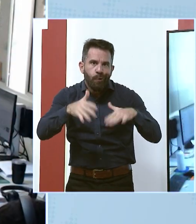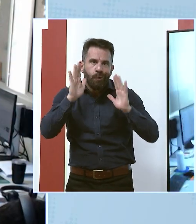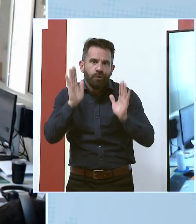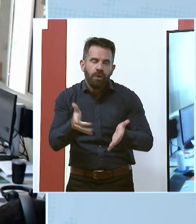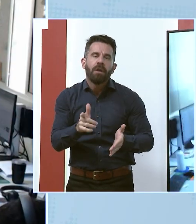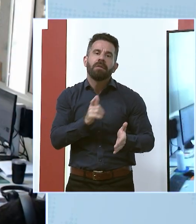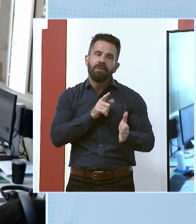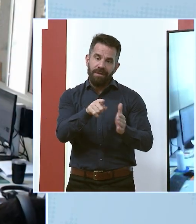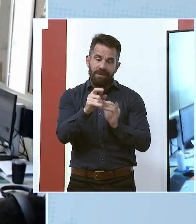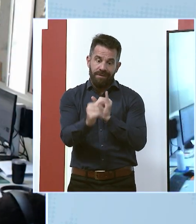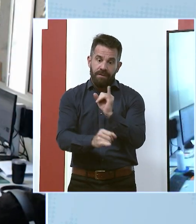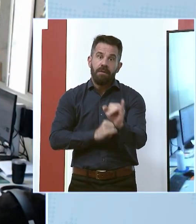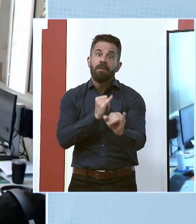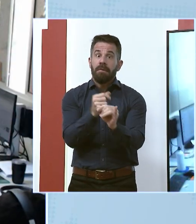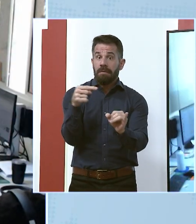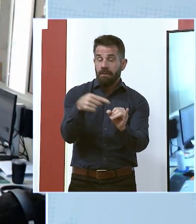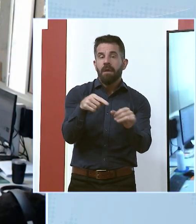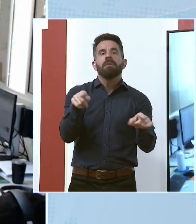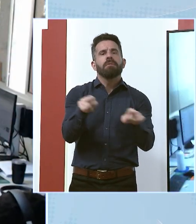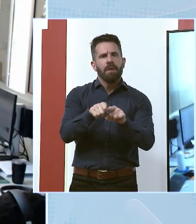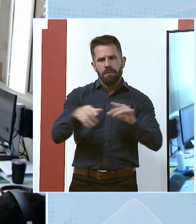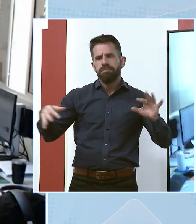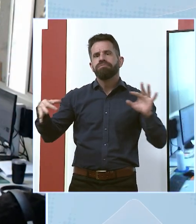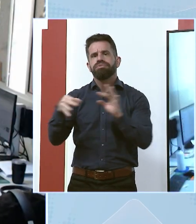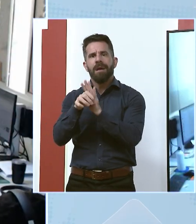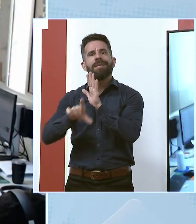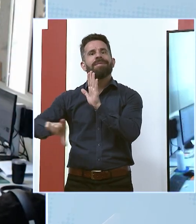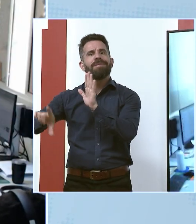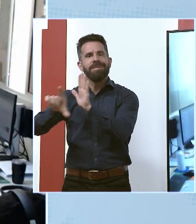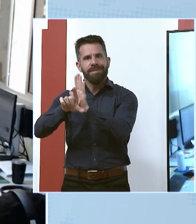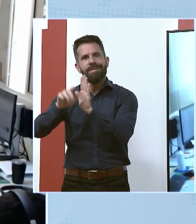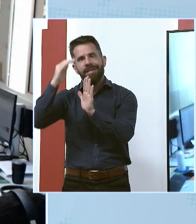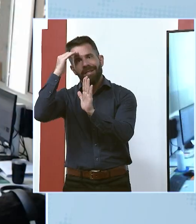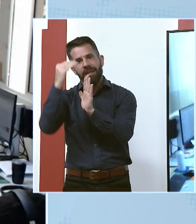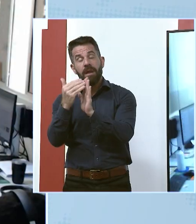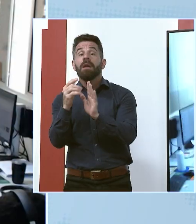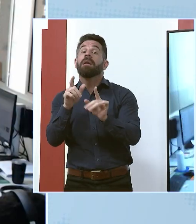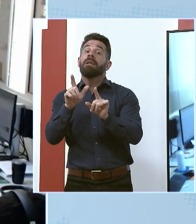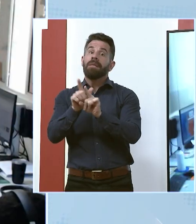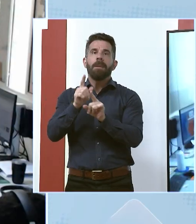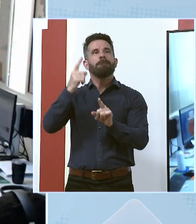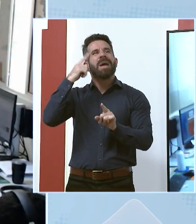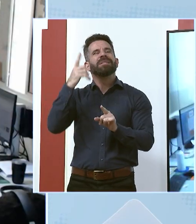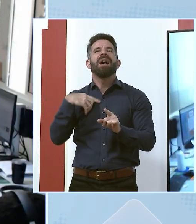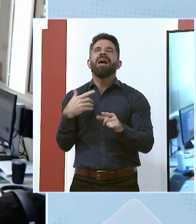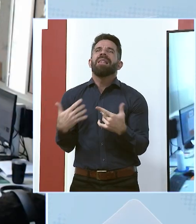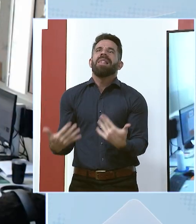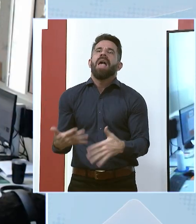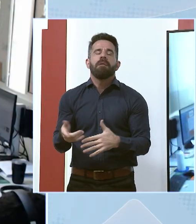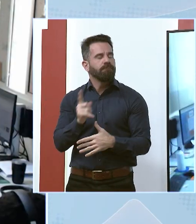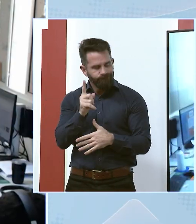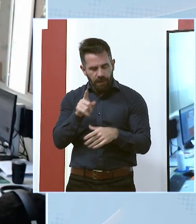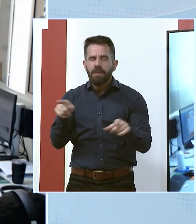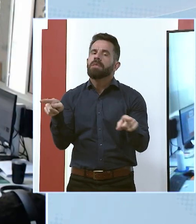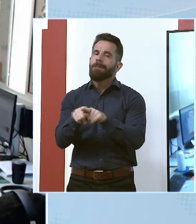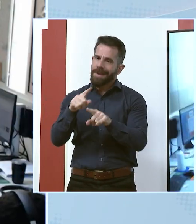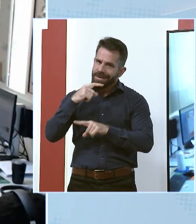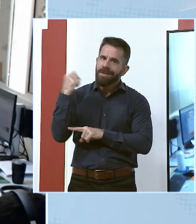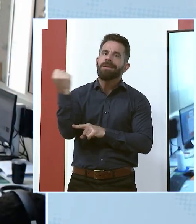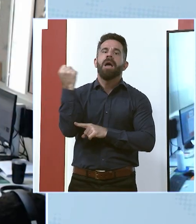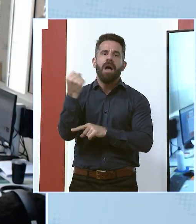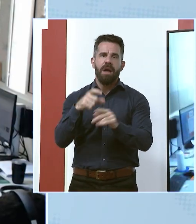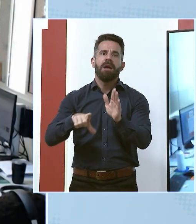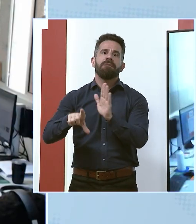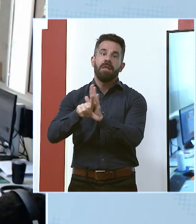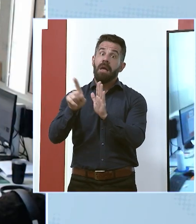são sujeitos à legislação brasileira e os agressores não cometem crimes menos graves quando eles acontecem na internet.